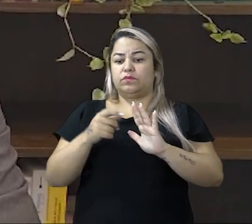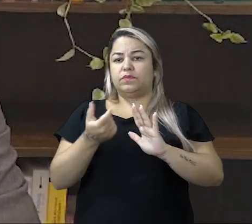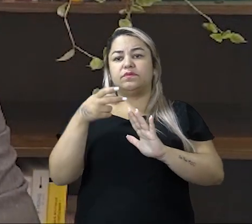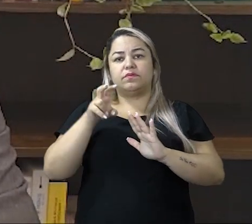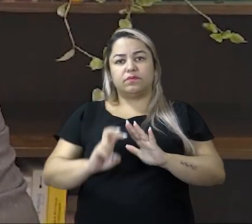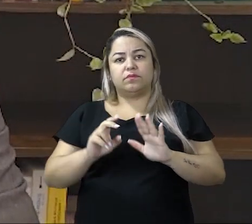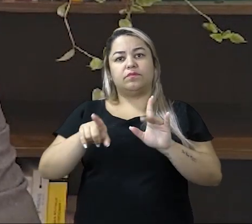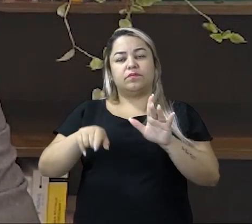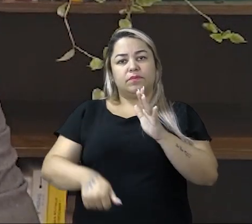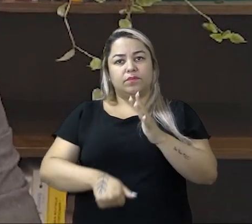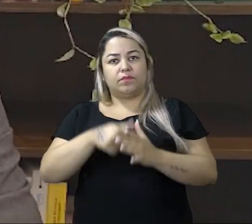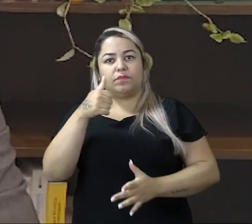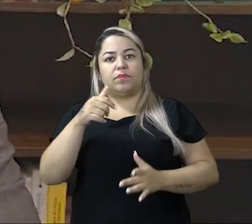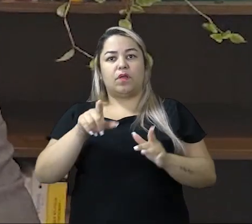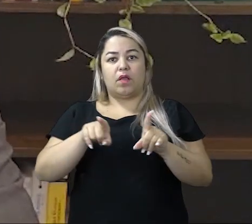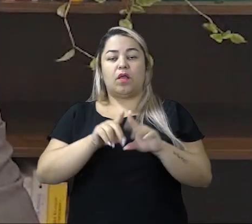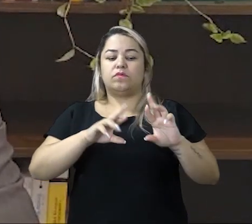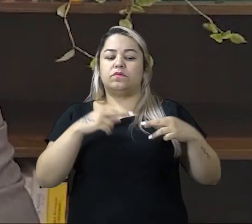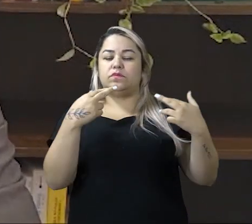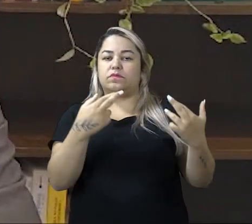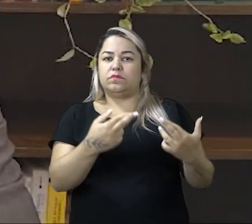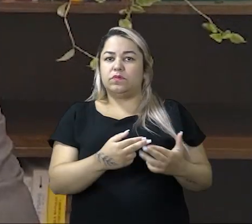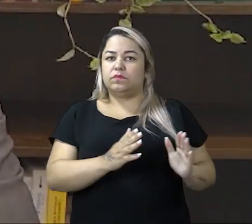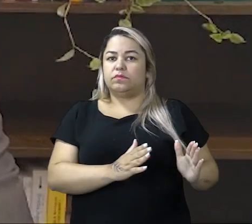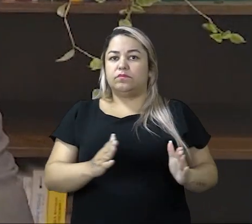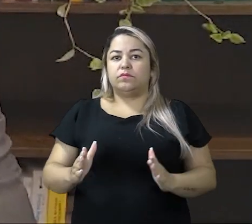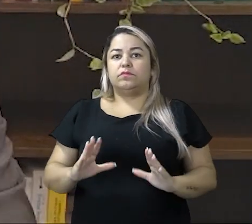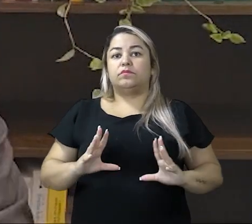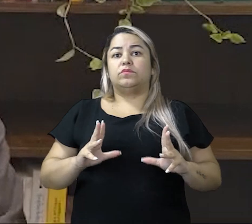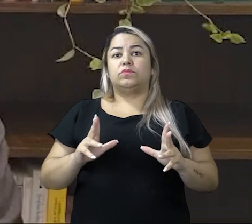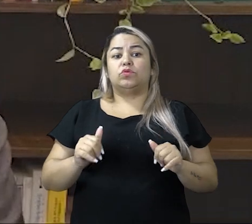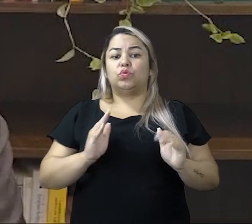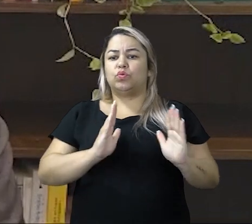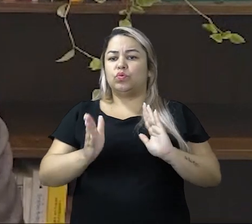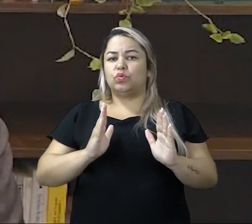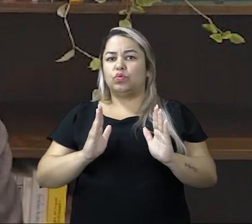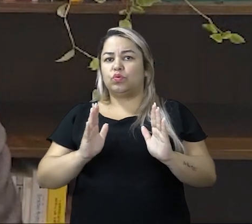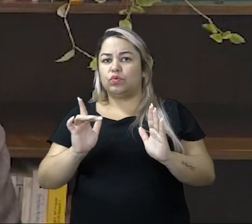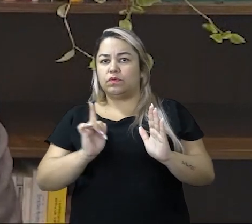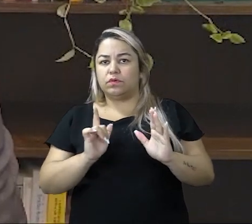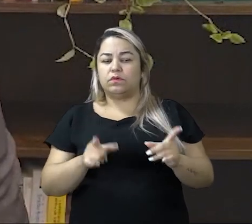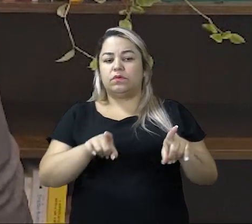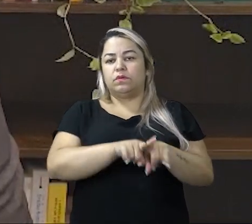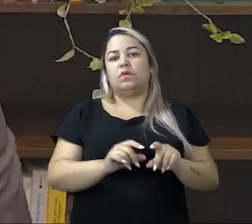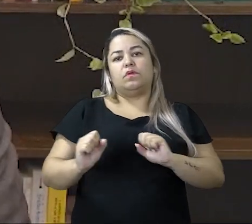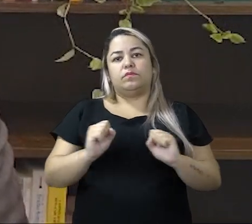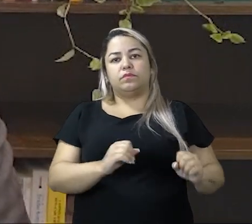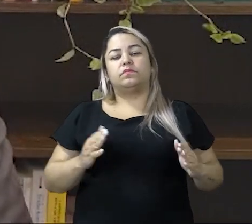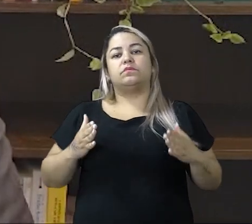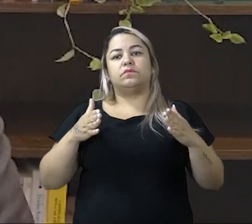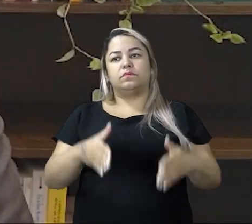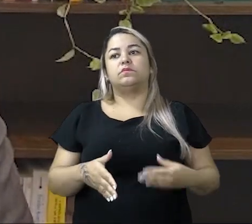ano de 2025, na sua primeira reunião, e é um processo em que todos os filiados do Brasil podem participar